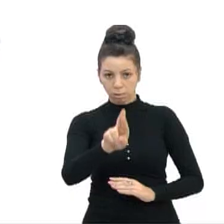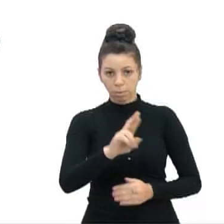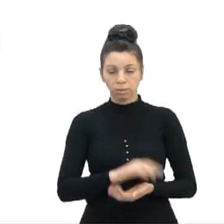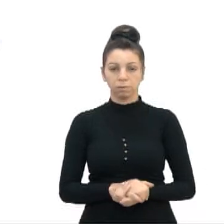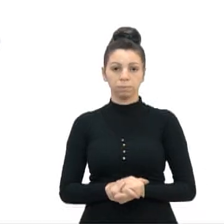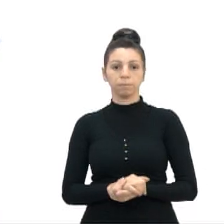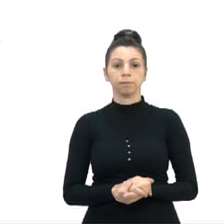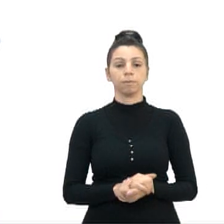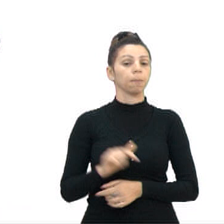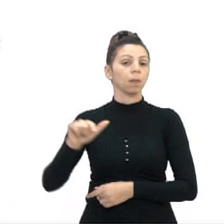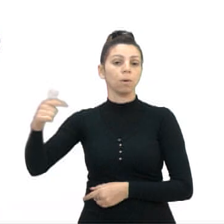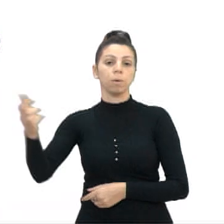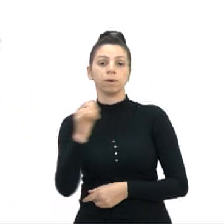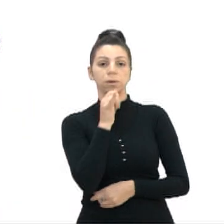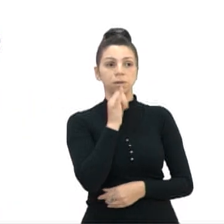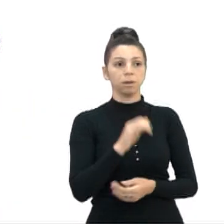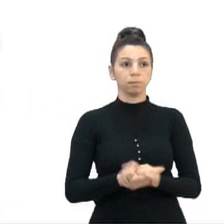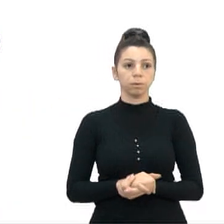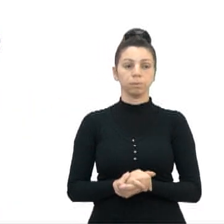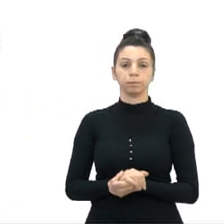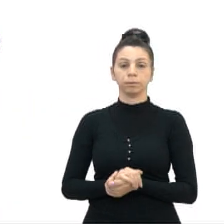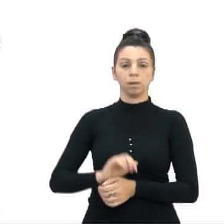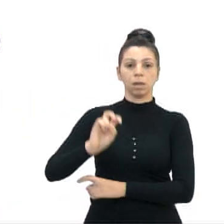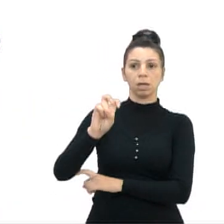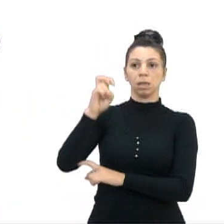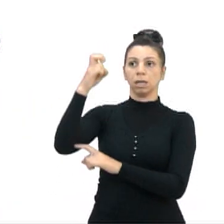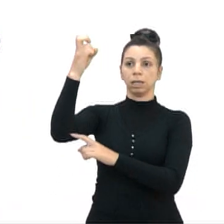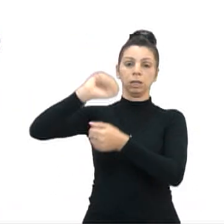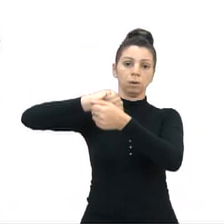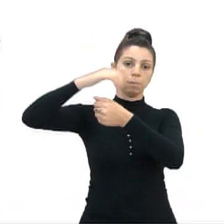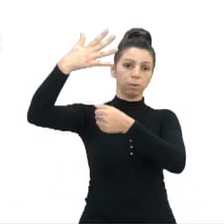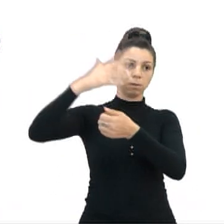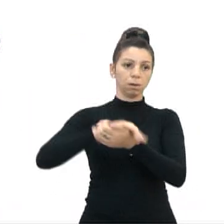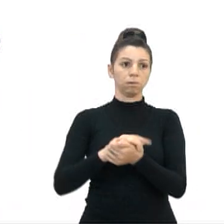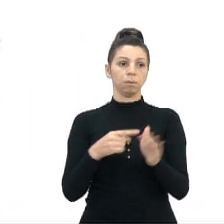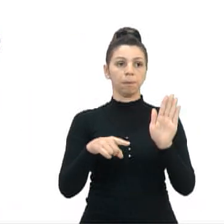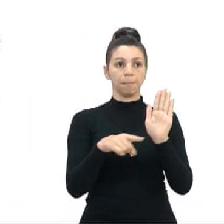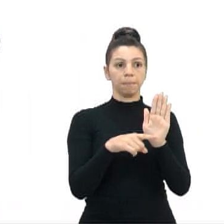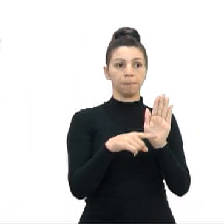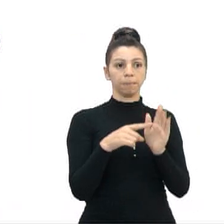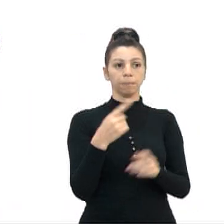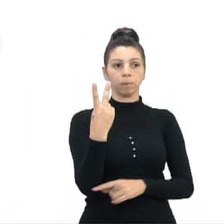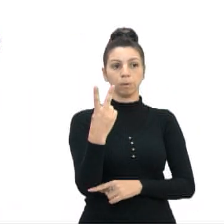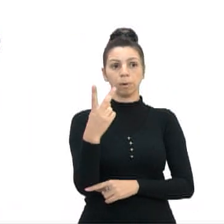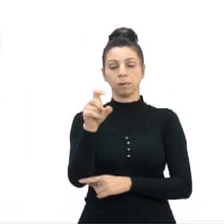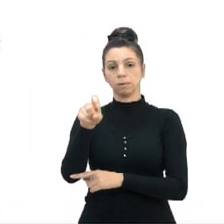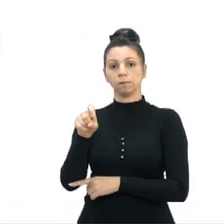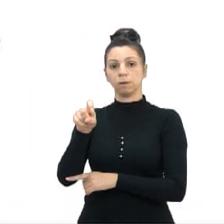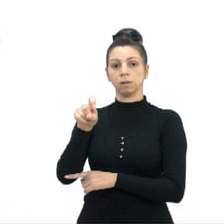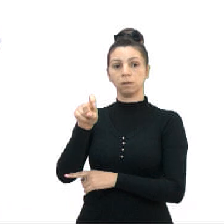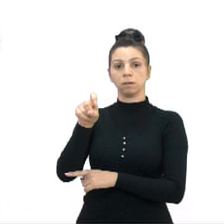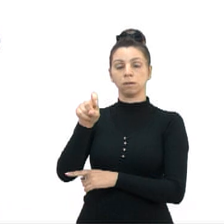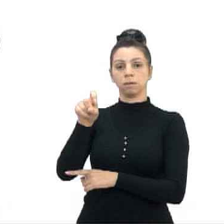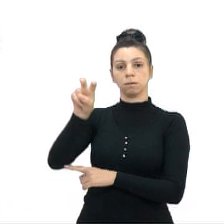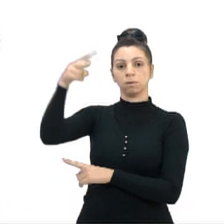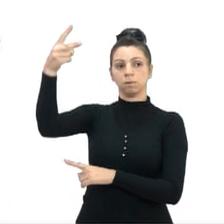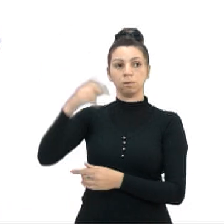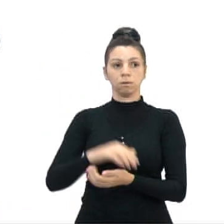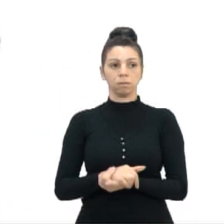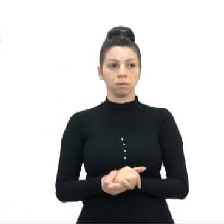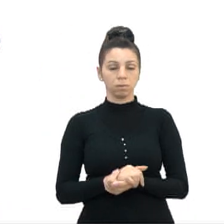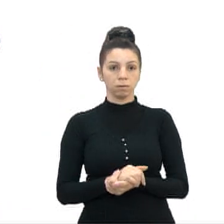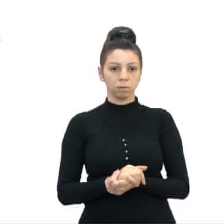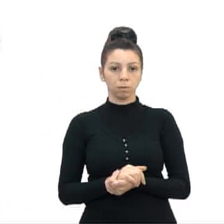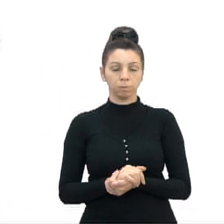exemplo. Qual é a quinta potência do monômio menos 2x²? Quinta potência, olha lá, 2